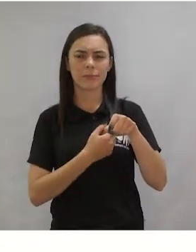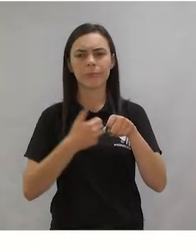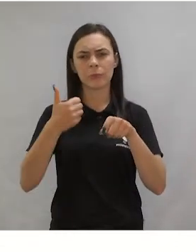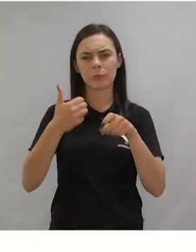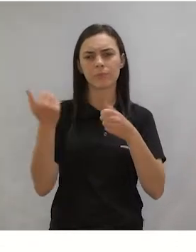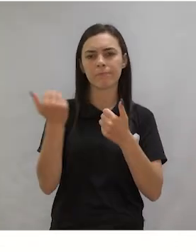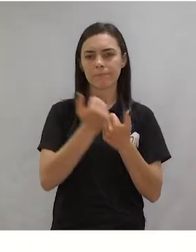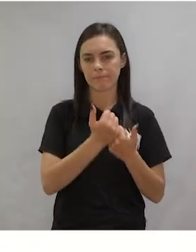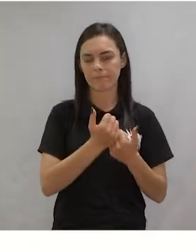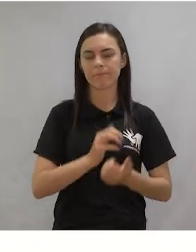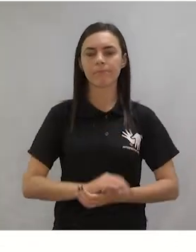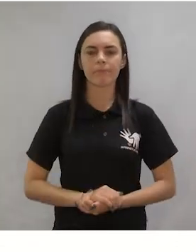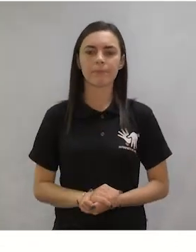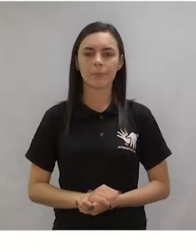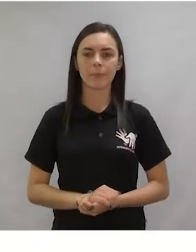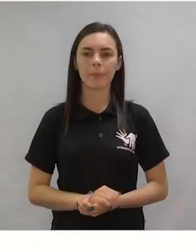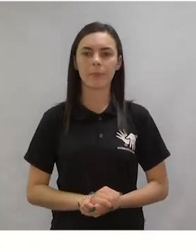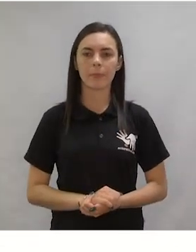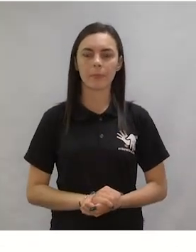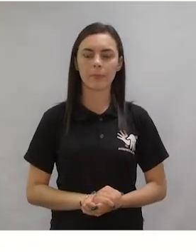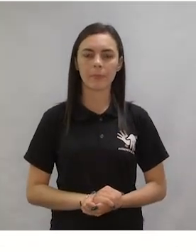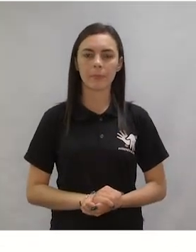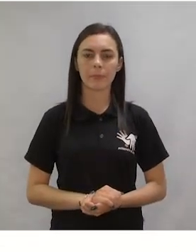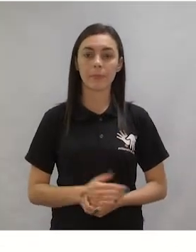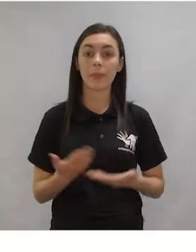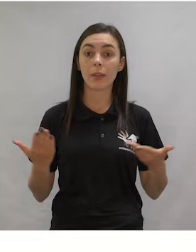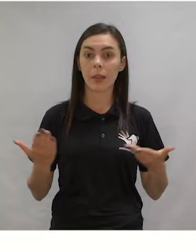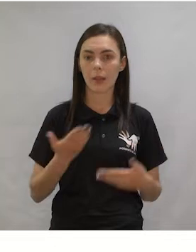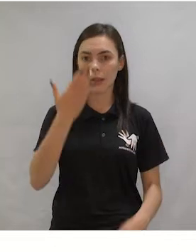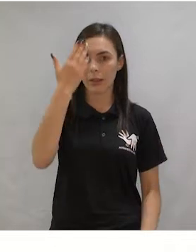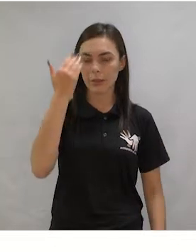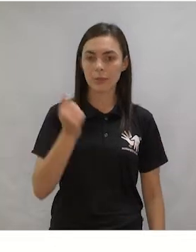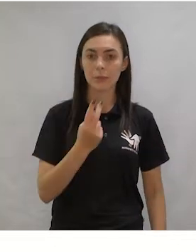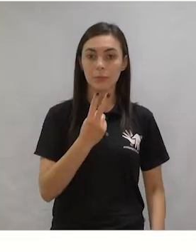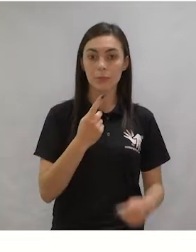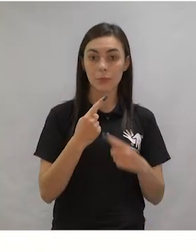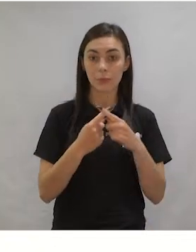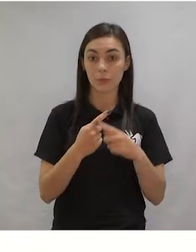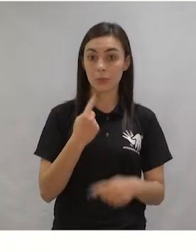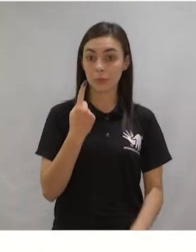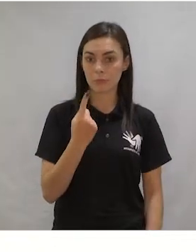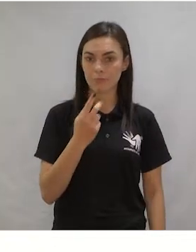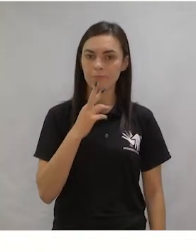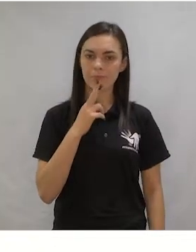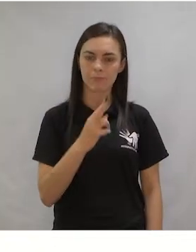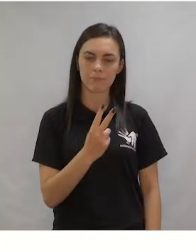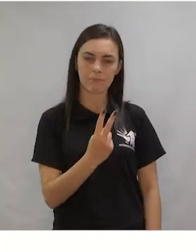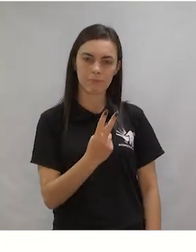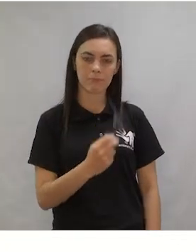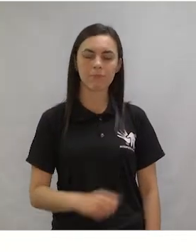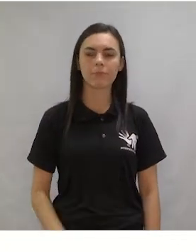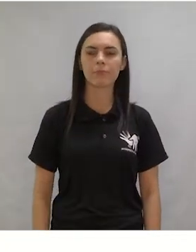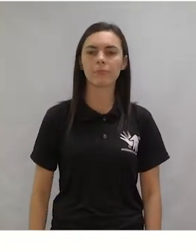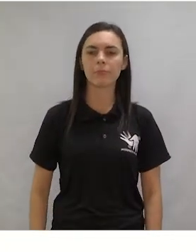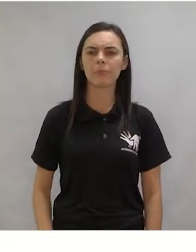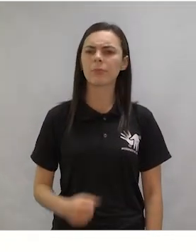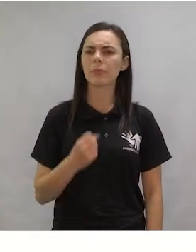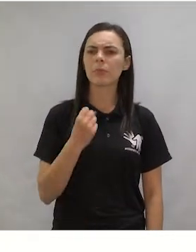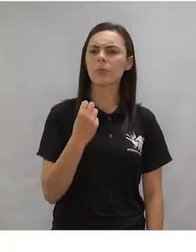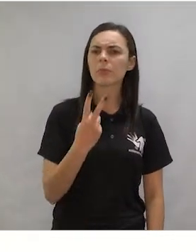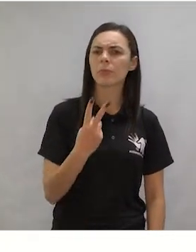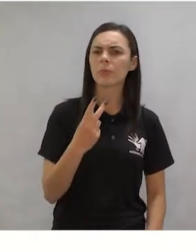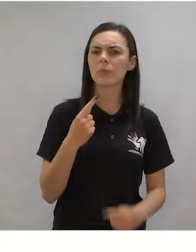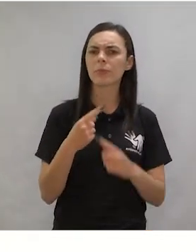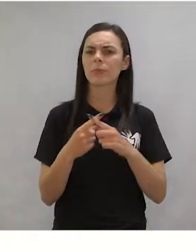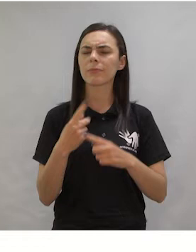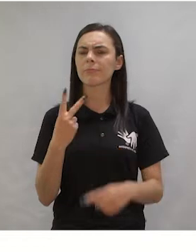é 1. Então, eu sei que 2 vezes 1 é 2. E quanto que é